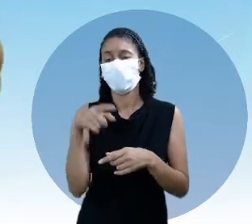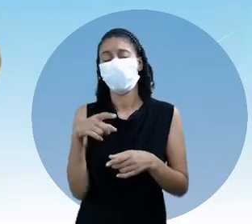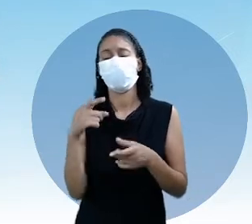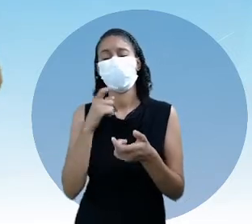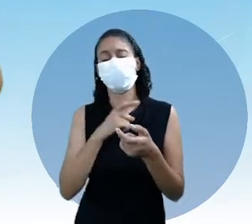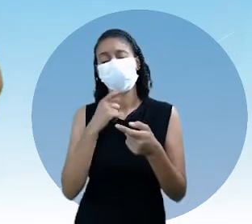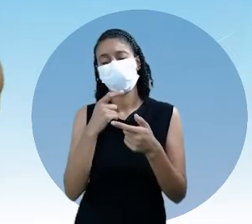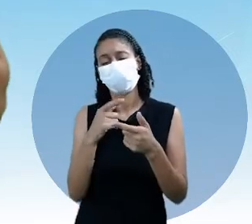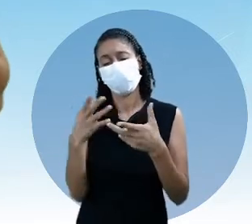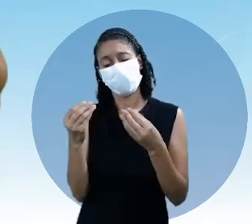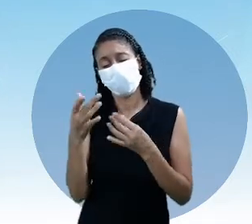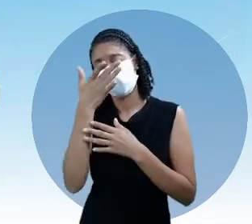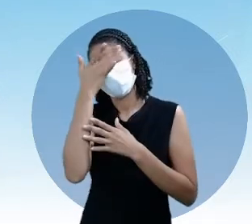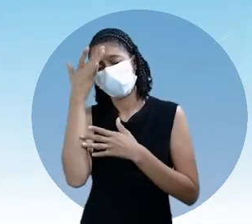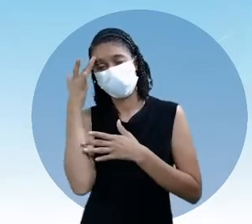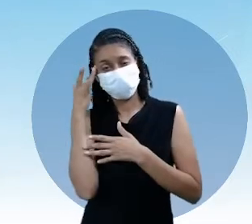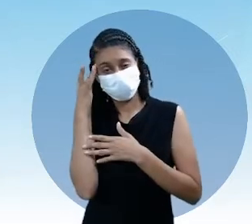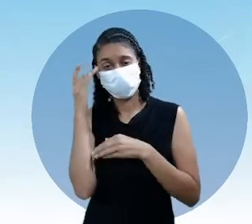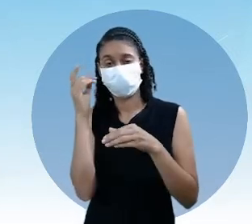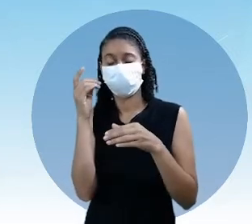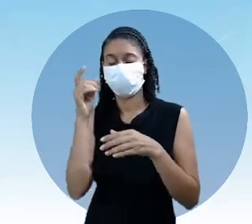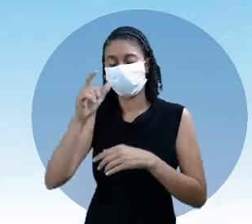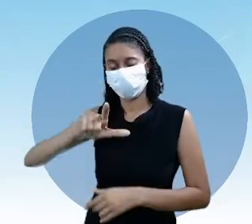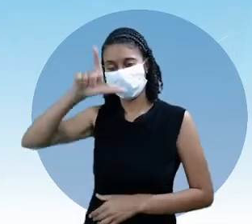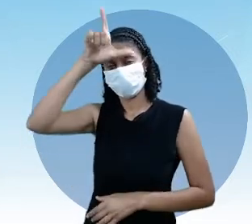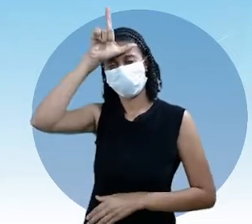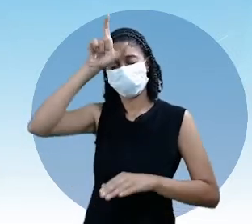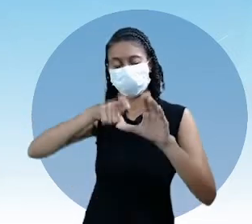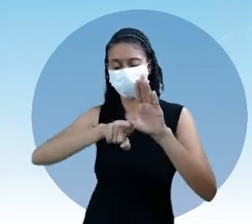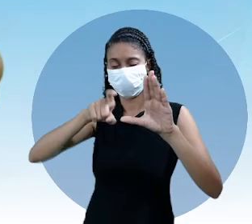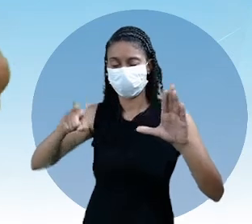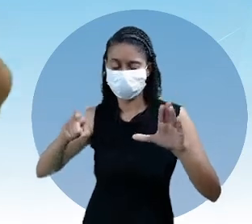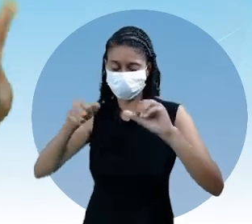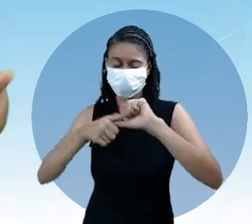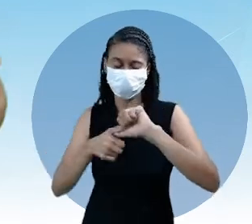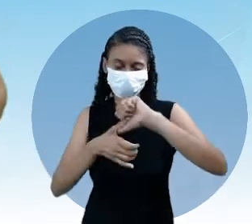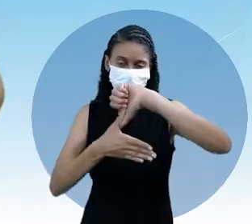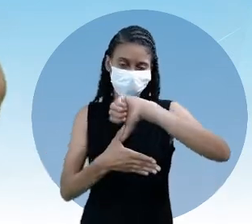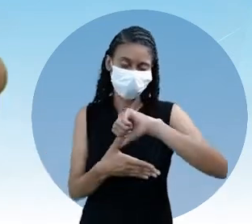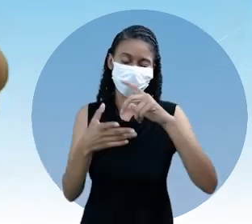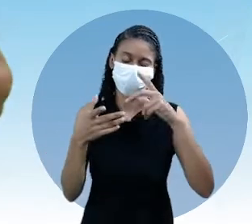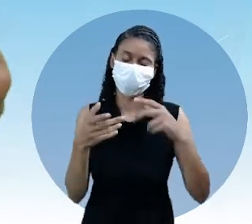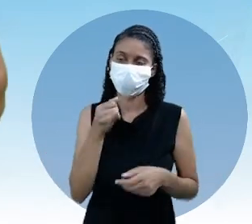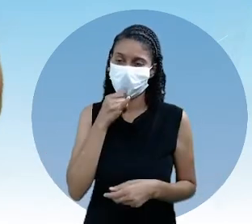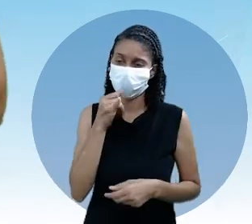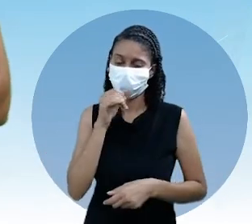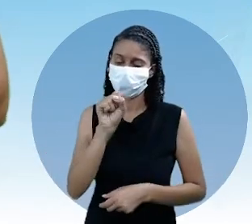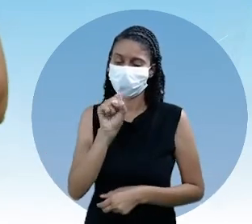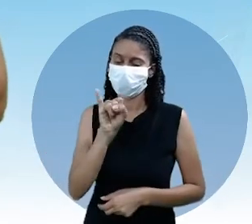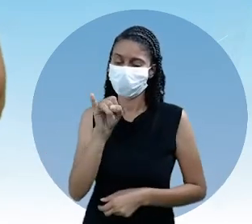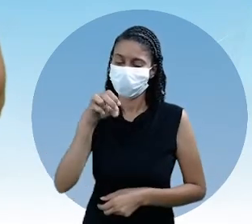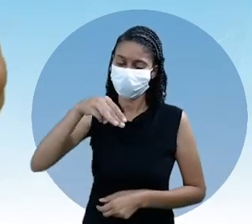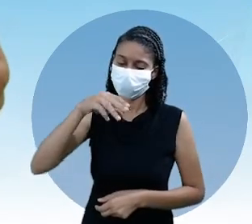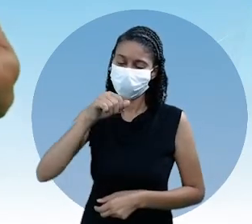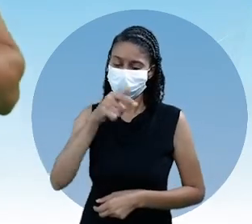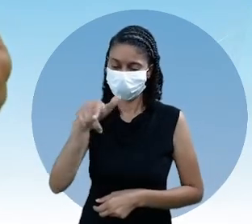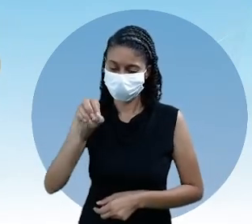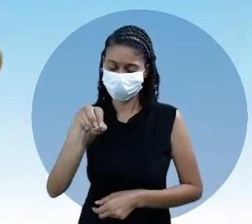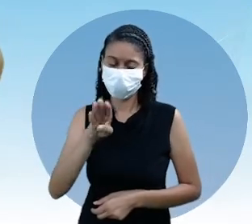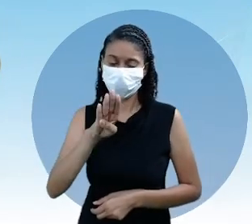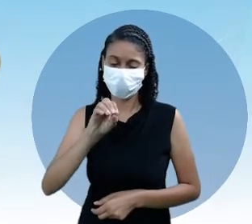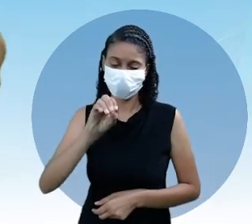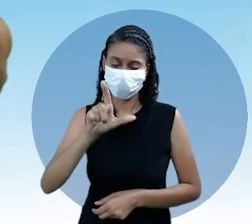frustração dos grandes líderes, né, da independência da América Hispânica, né, como Simão Bolívar e o San Martín. Certo? Então